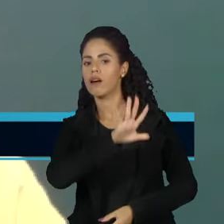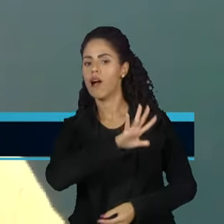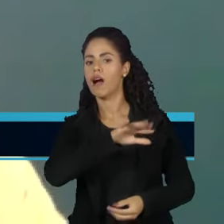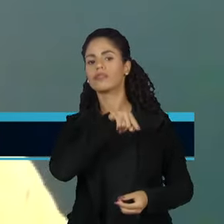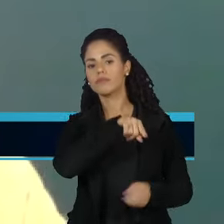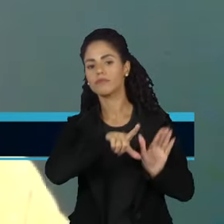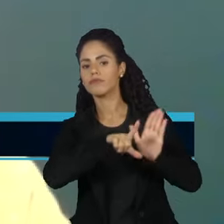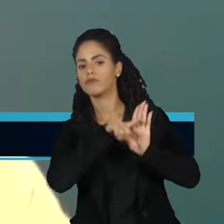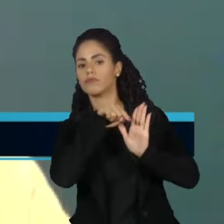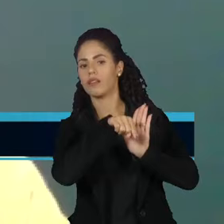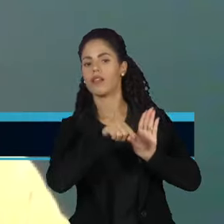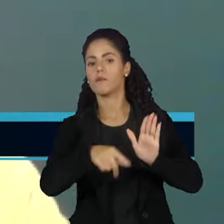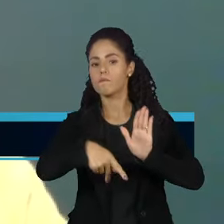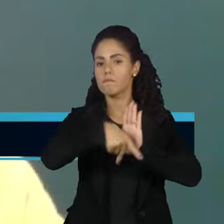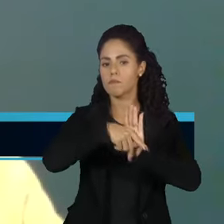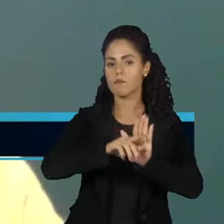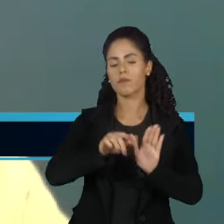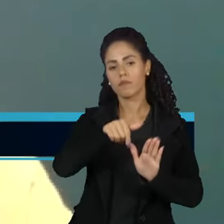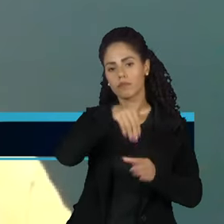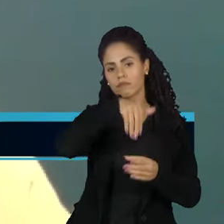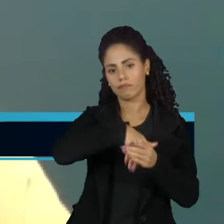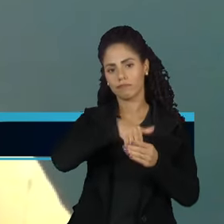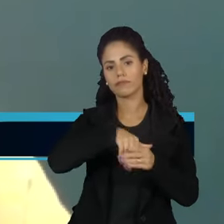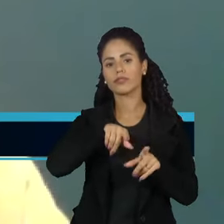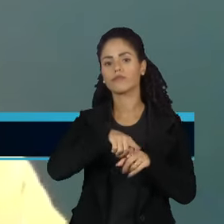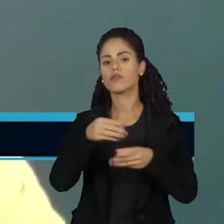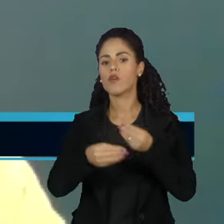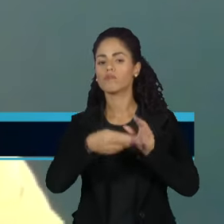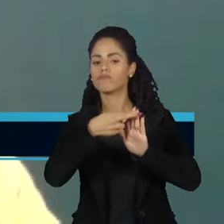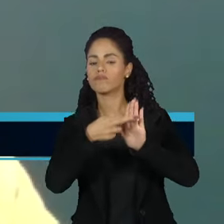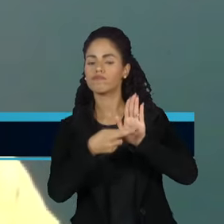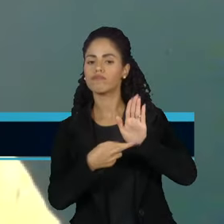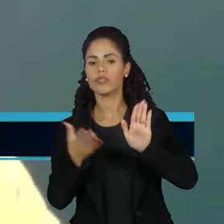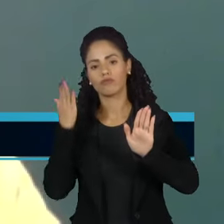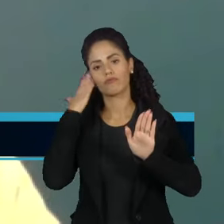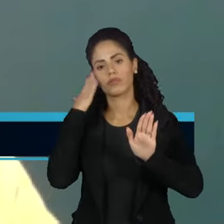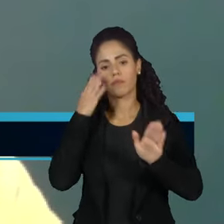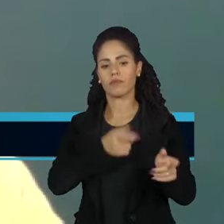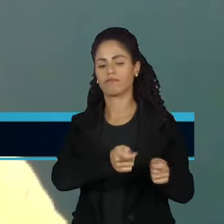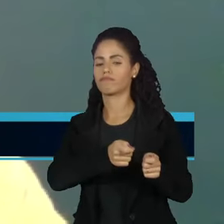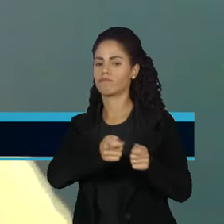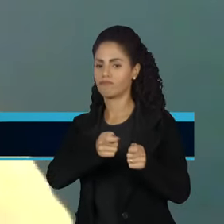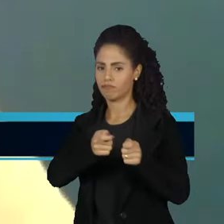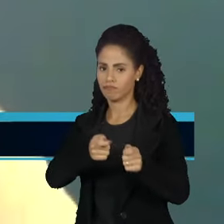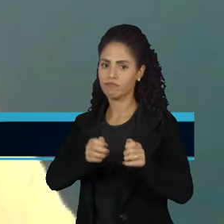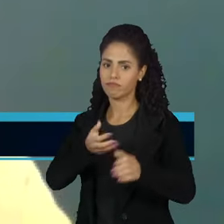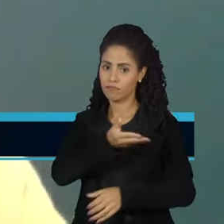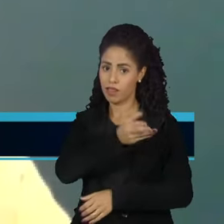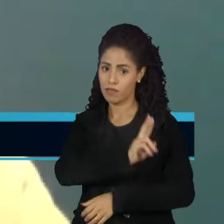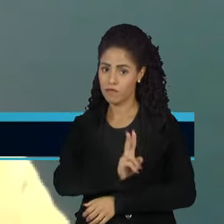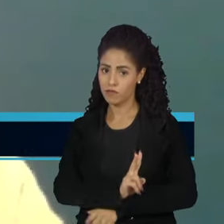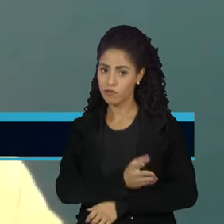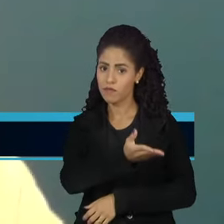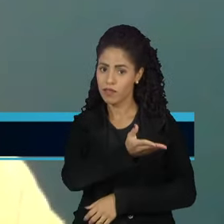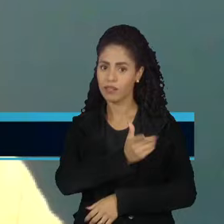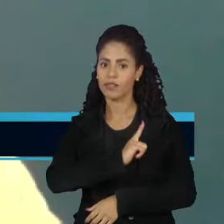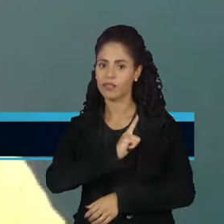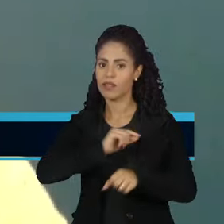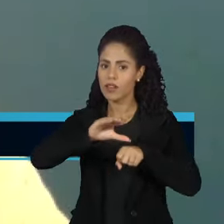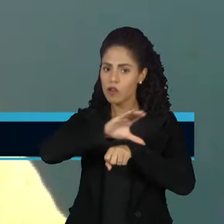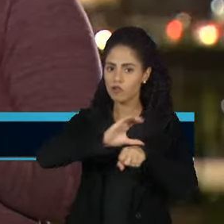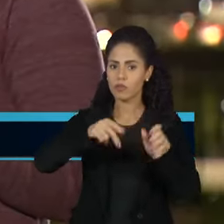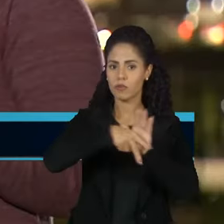eleitoral e também, obviamente, dos padrões eleitorais que regem a Venezuela, a própria